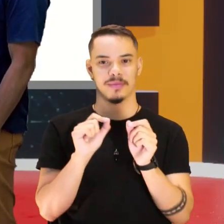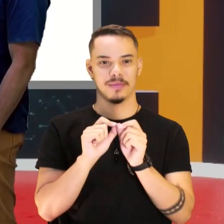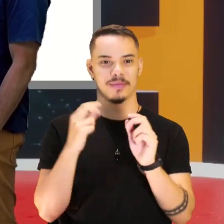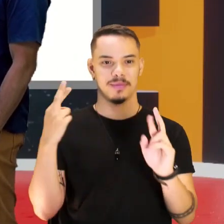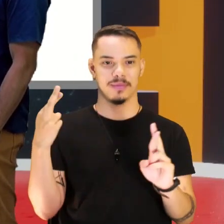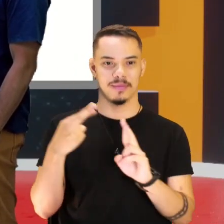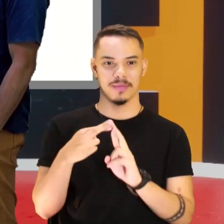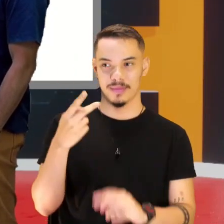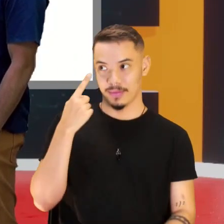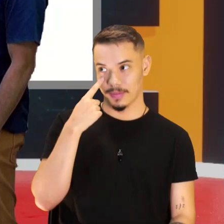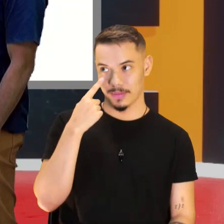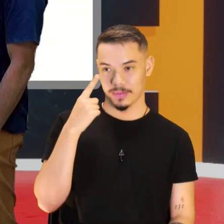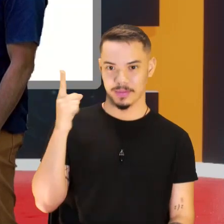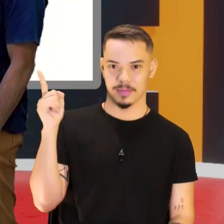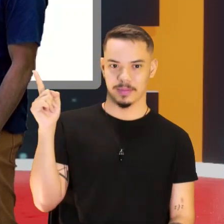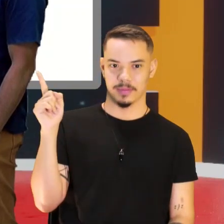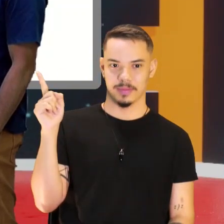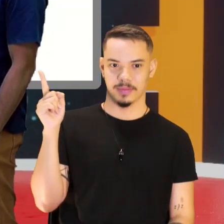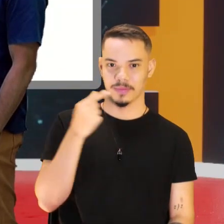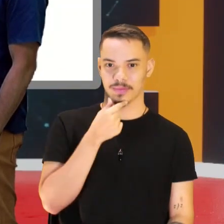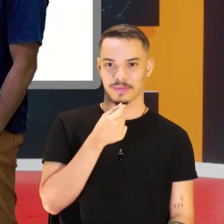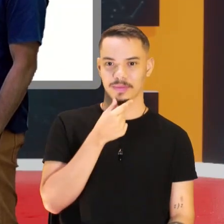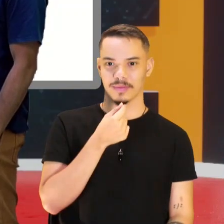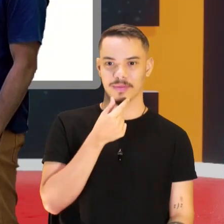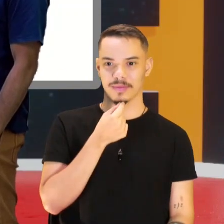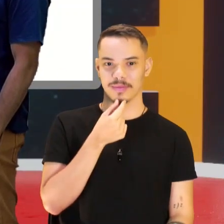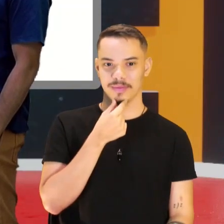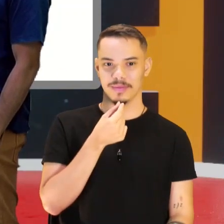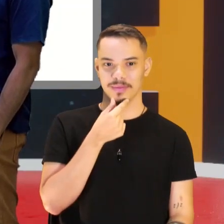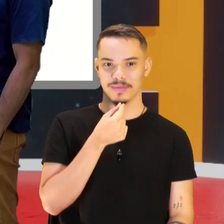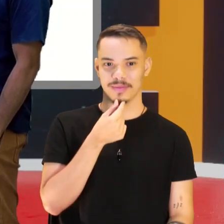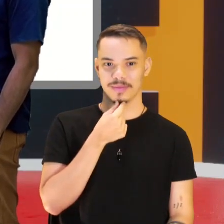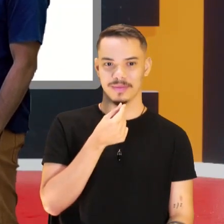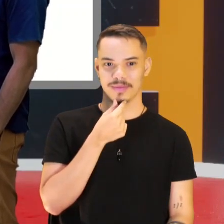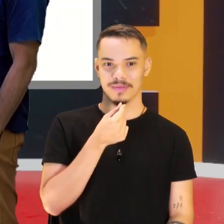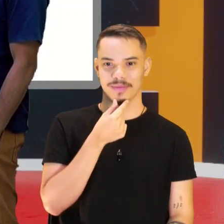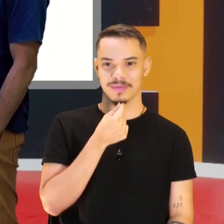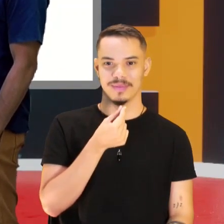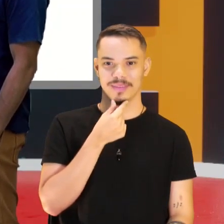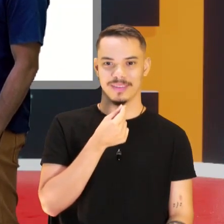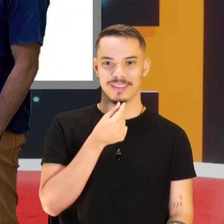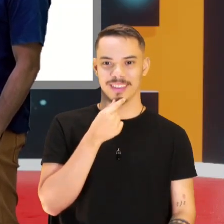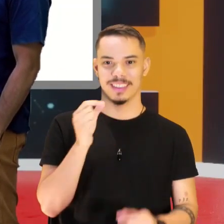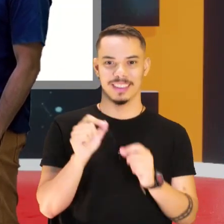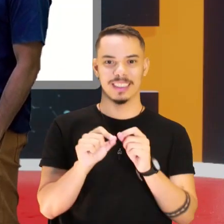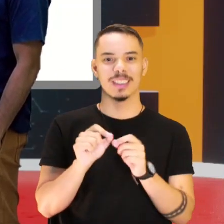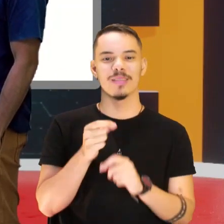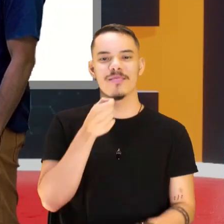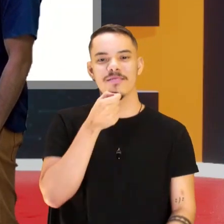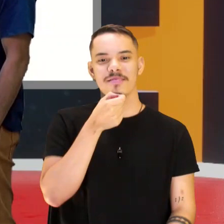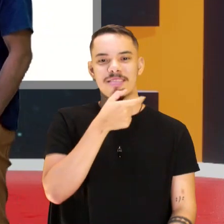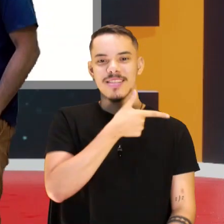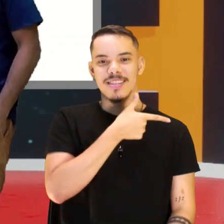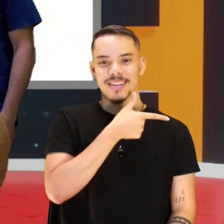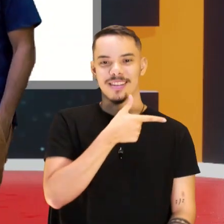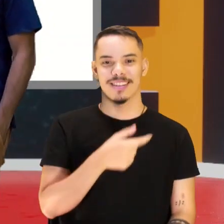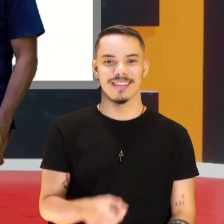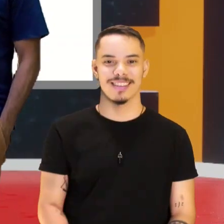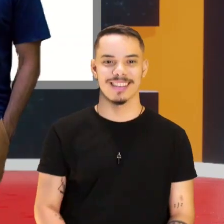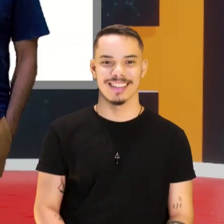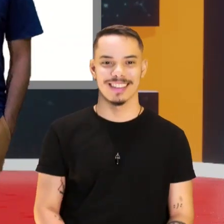vendo esse aqui, ó? Tá vendo esse menino aqui, ó? É bem esse aí mesmo. Tá com gracinha. Tá com